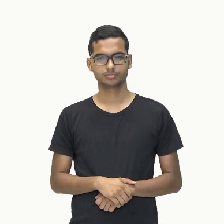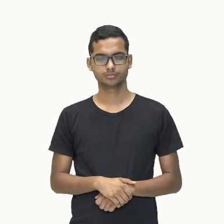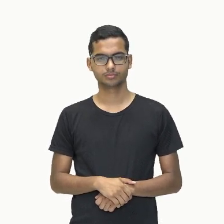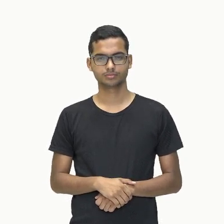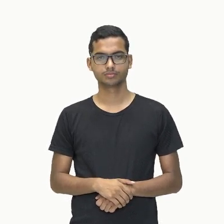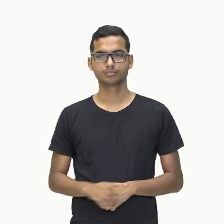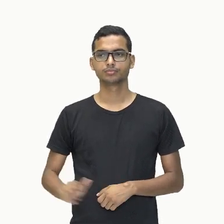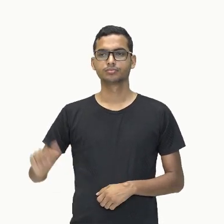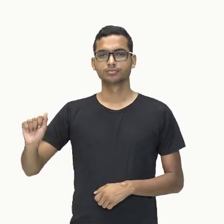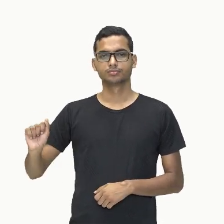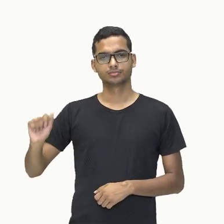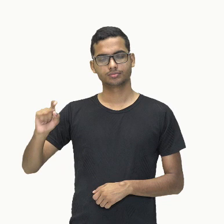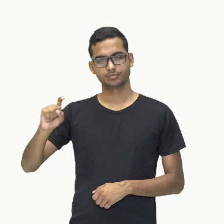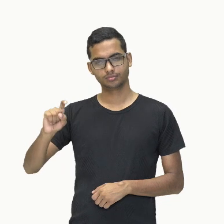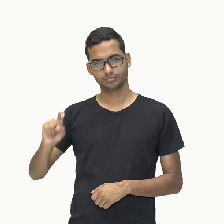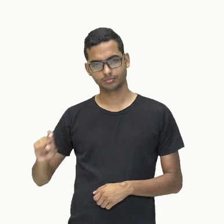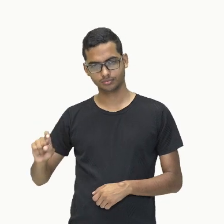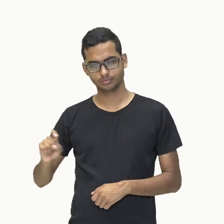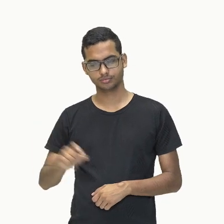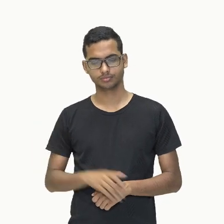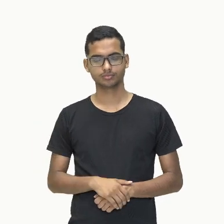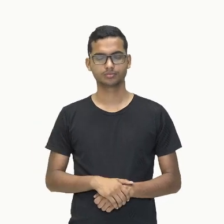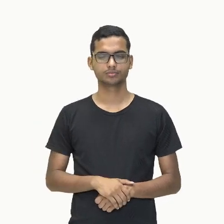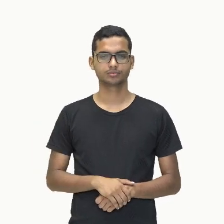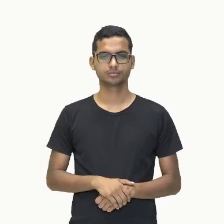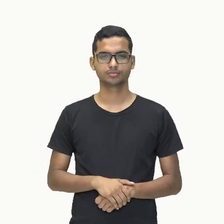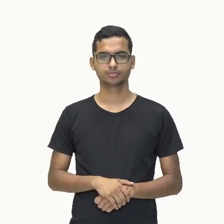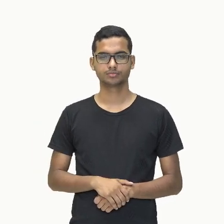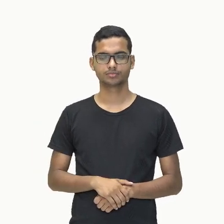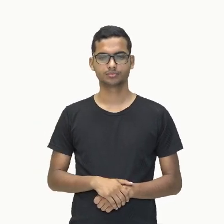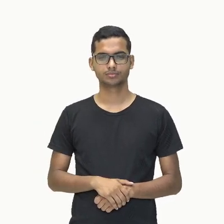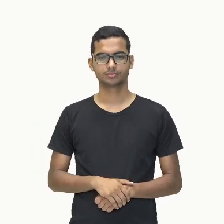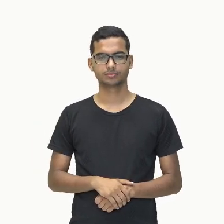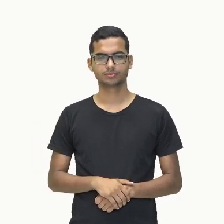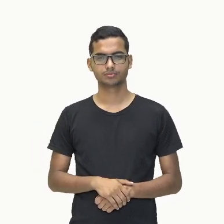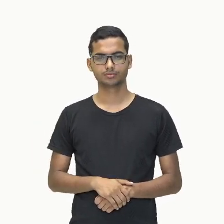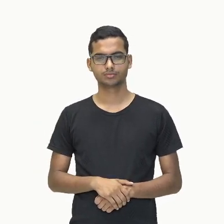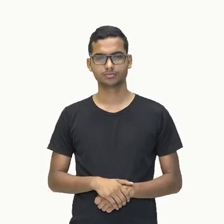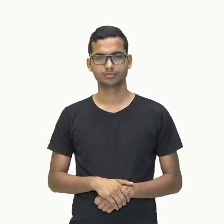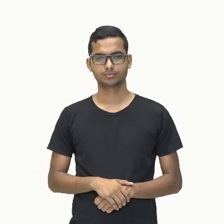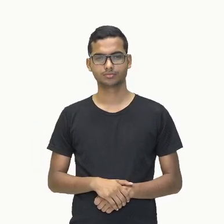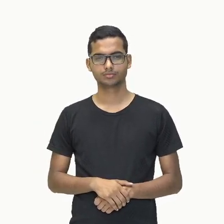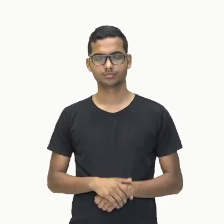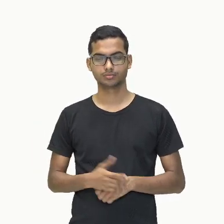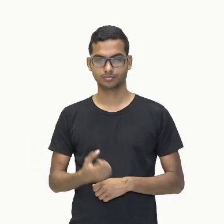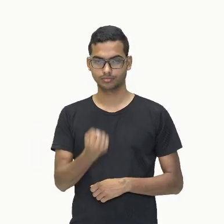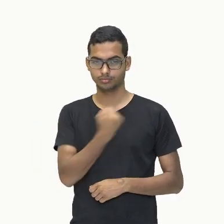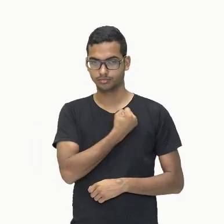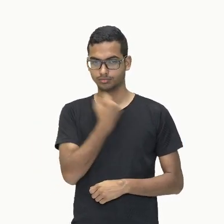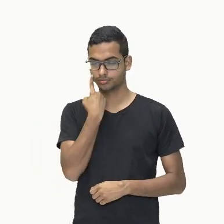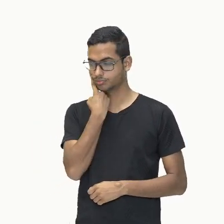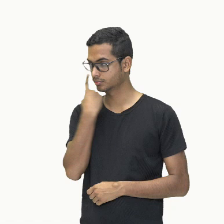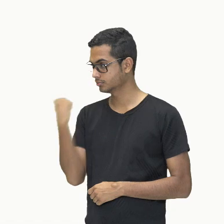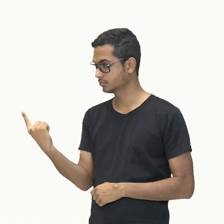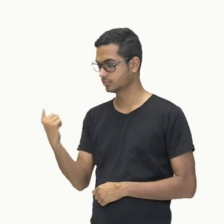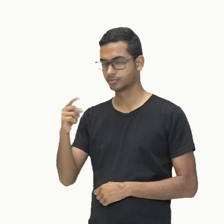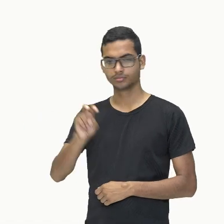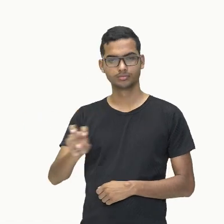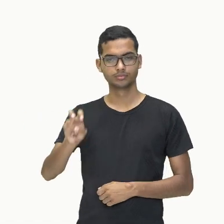o X. Nesse caso, quem está acompanhando o X aqui, ó, é o 5. Então, o A